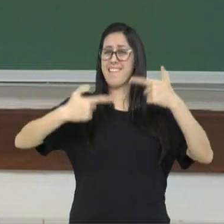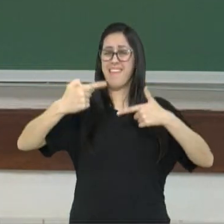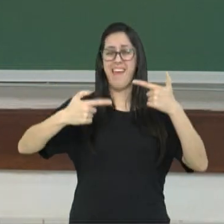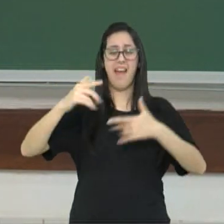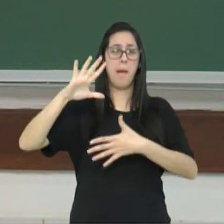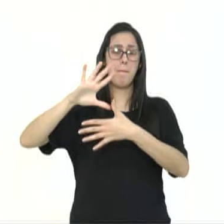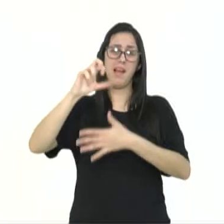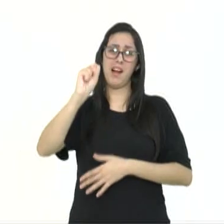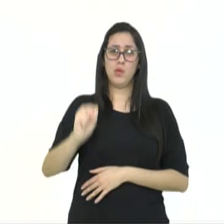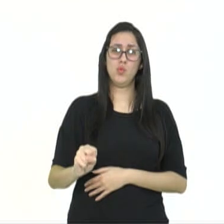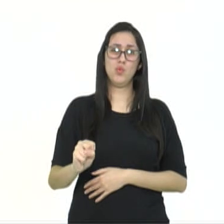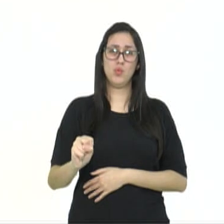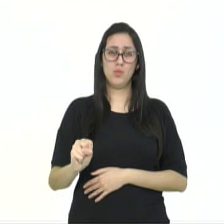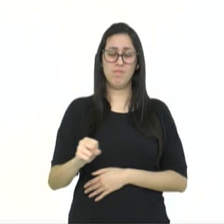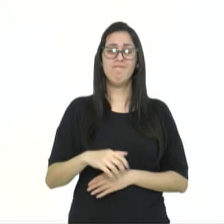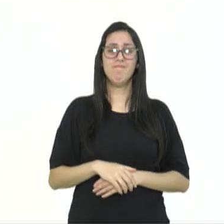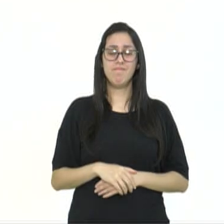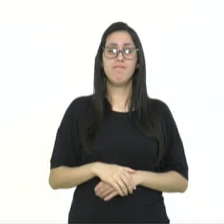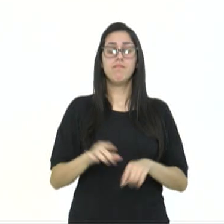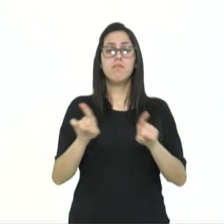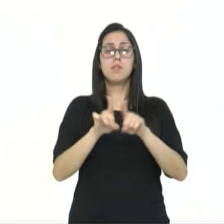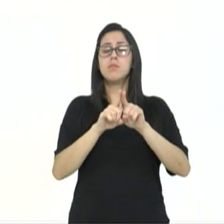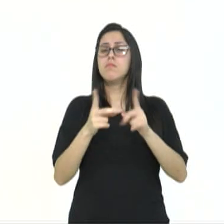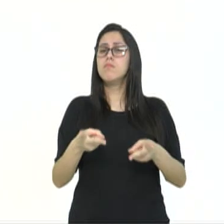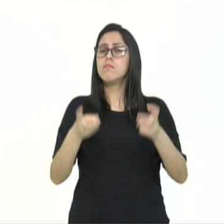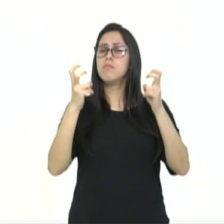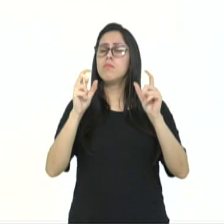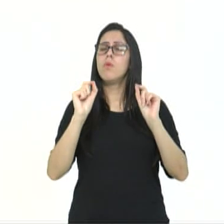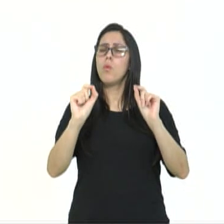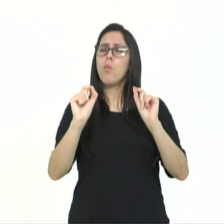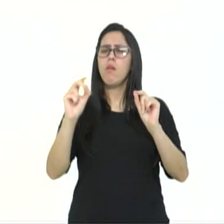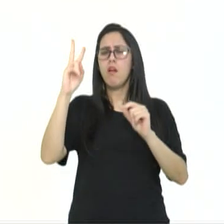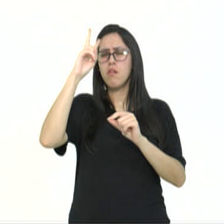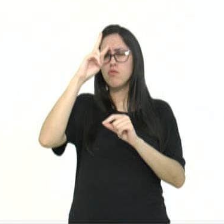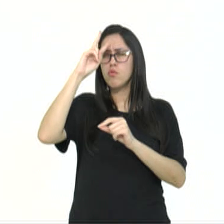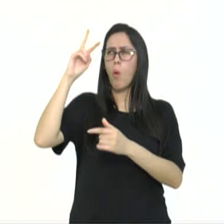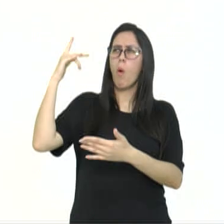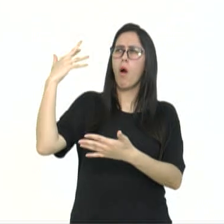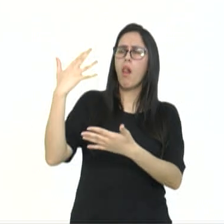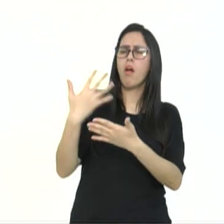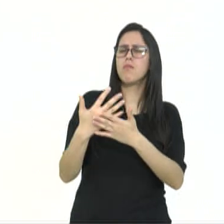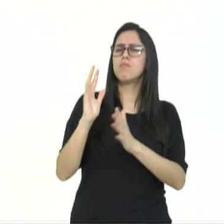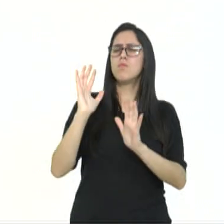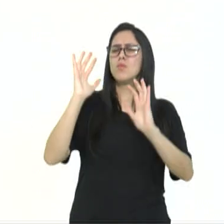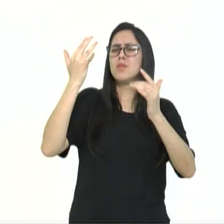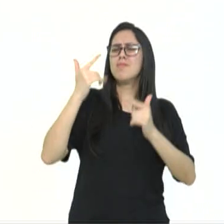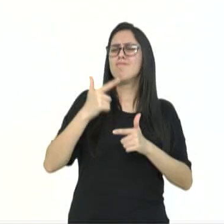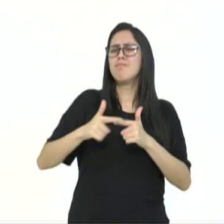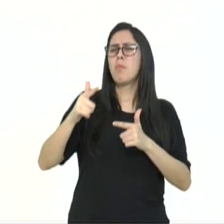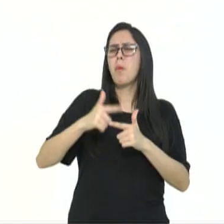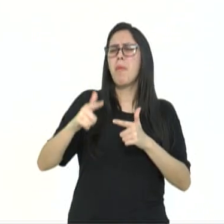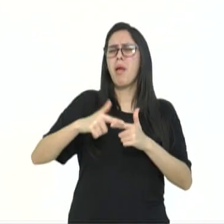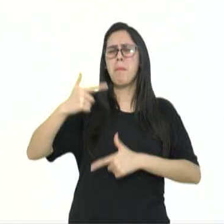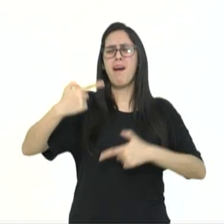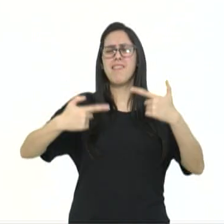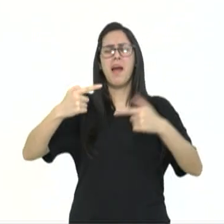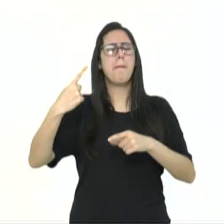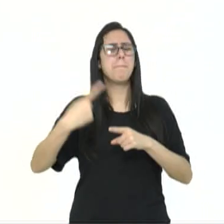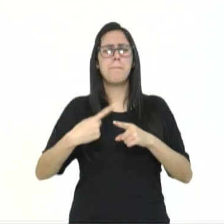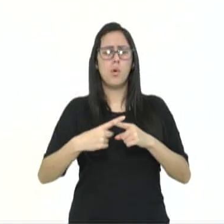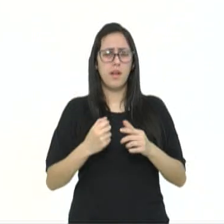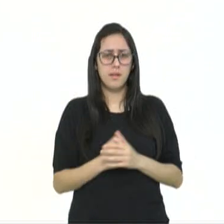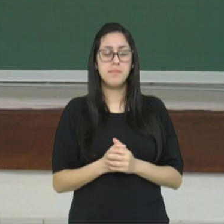Sul. Identificar as diversas interpretações históricas para esse conflito e compreender quais foram